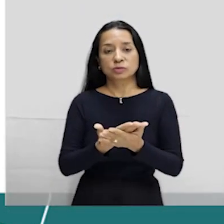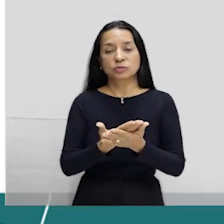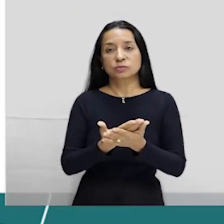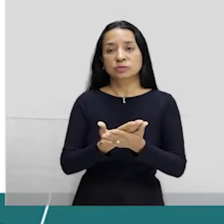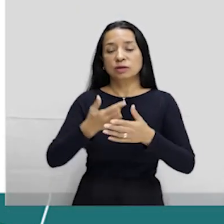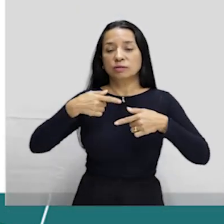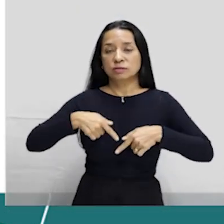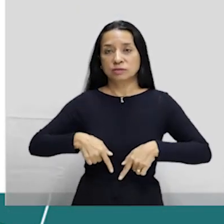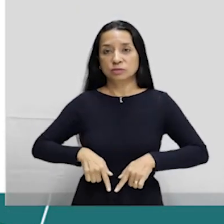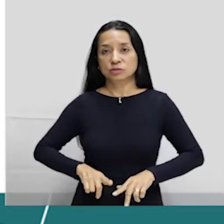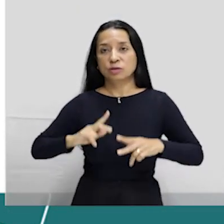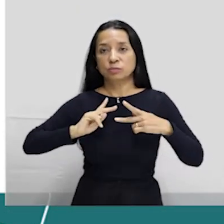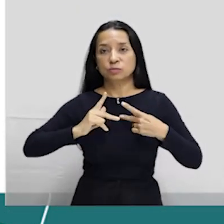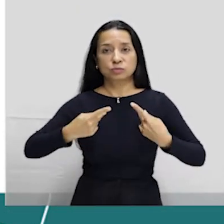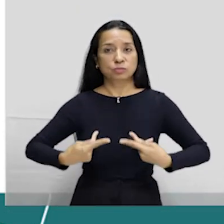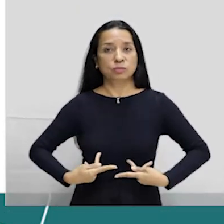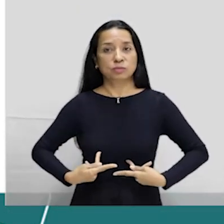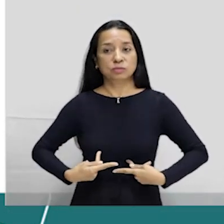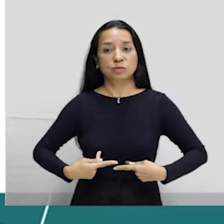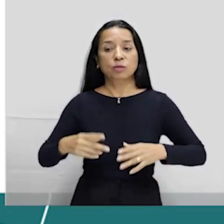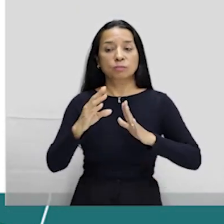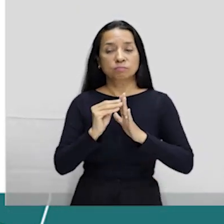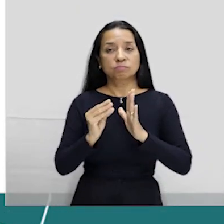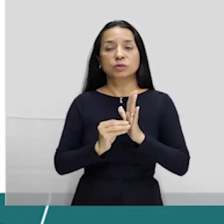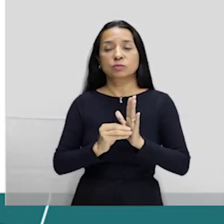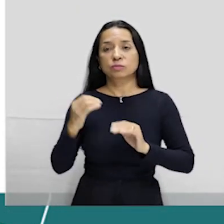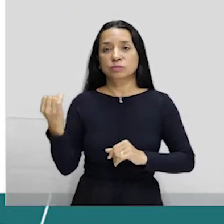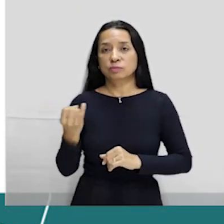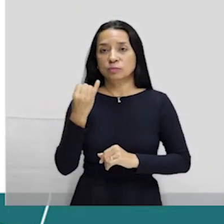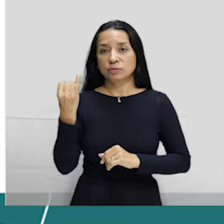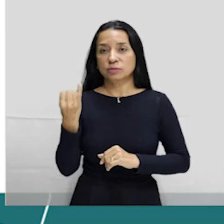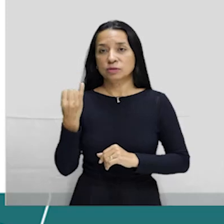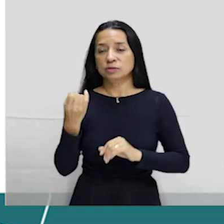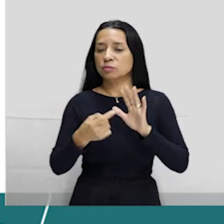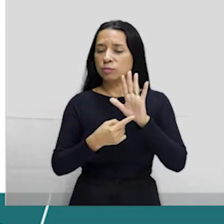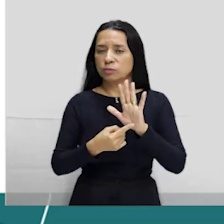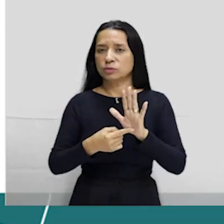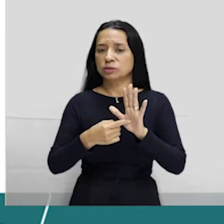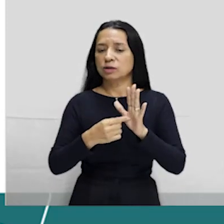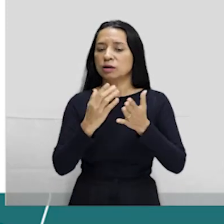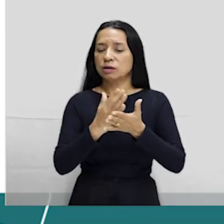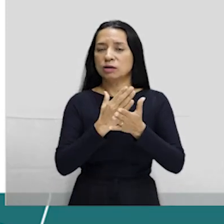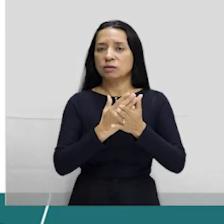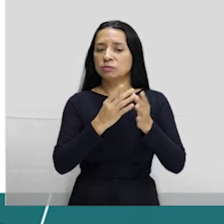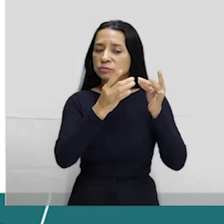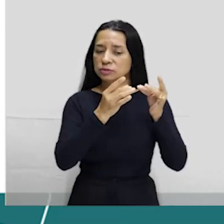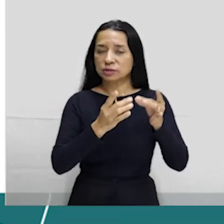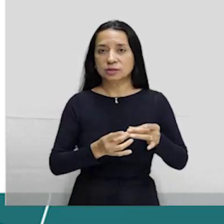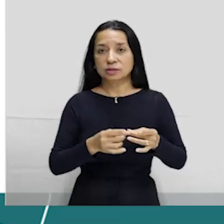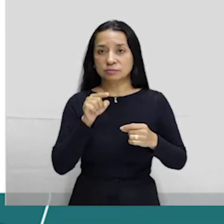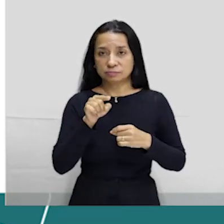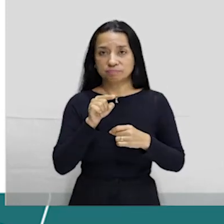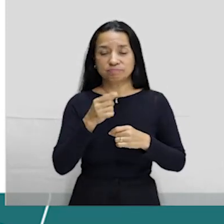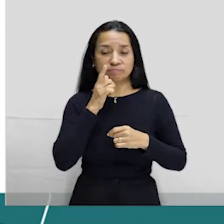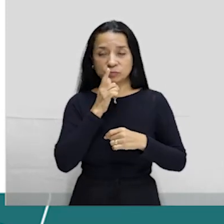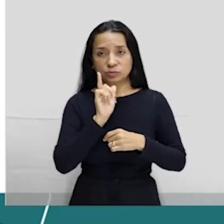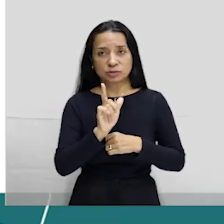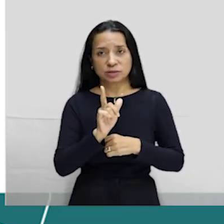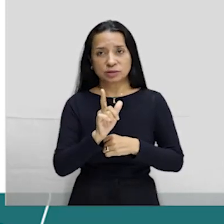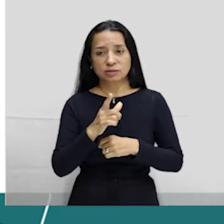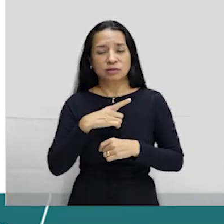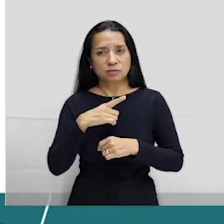gêmeos humanos, tá? Um conteúdo muito importante. A gente vai trazer alguns detalhes que geralmente você não consegue, você não vai